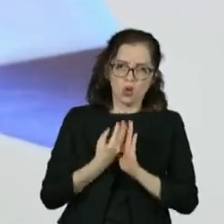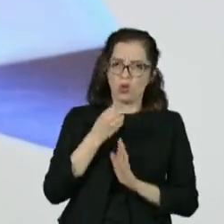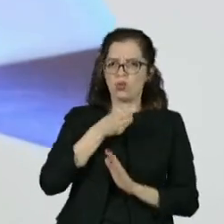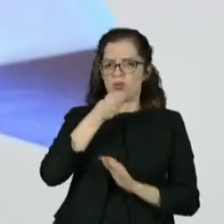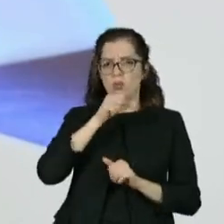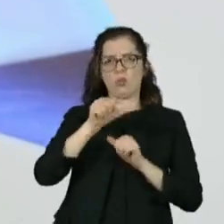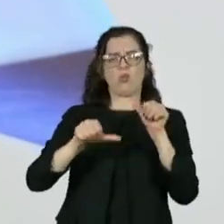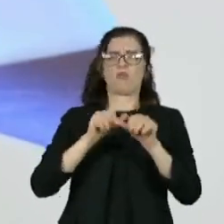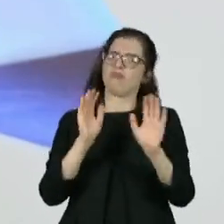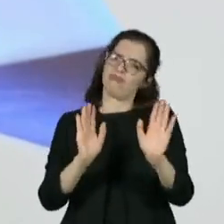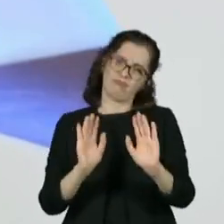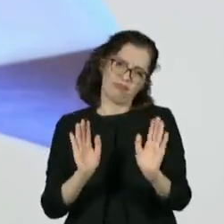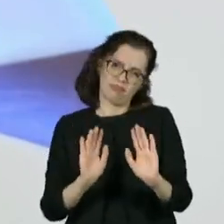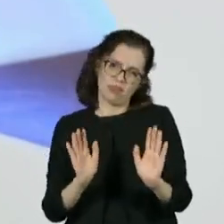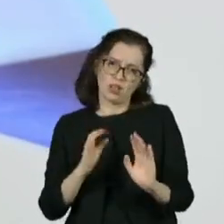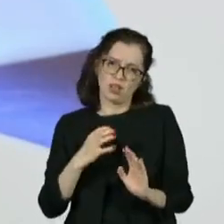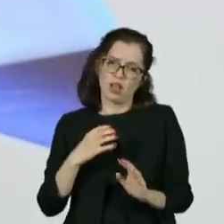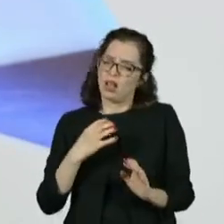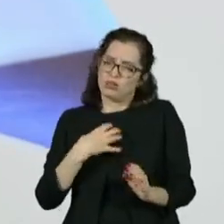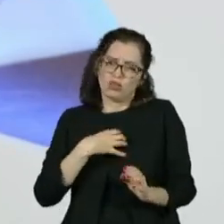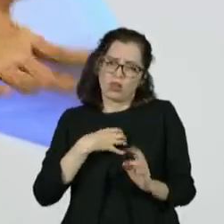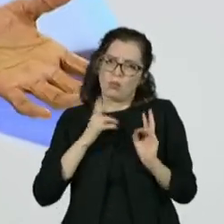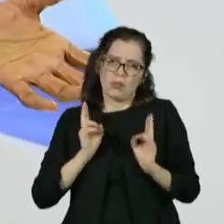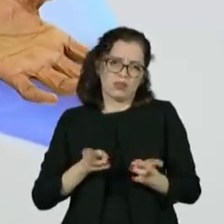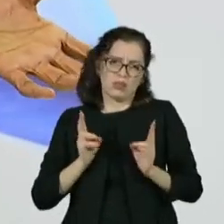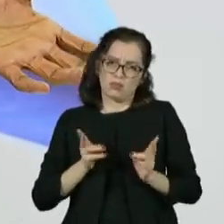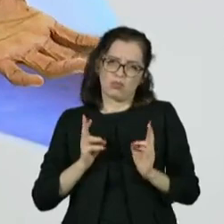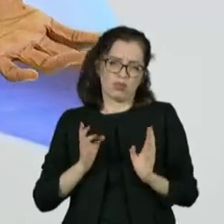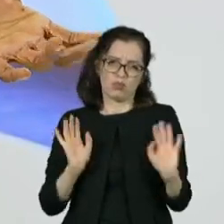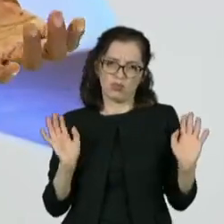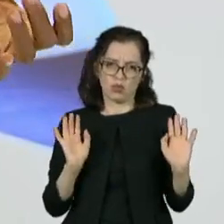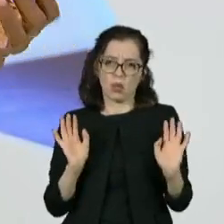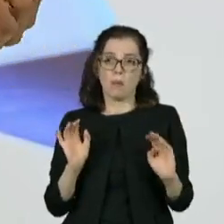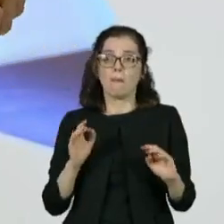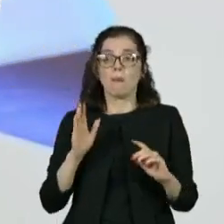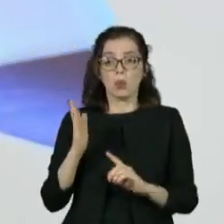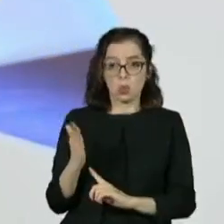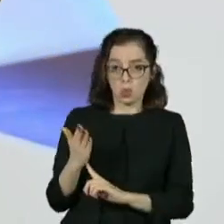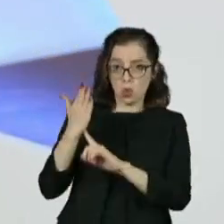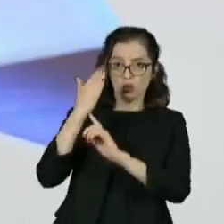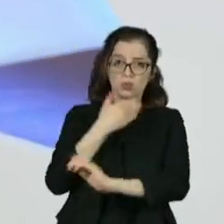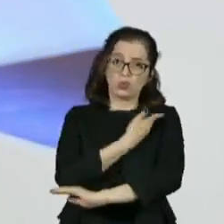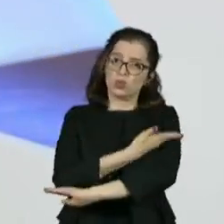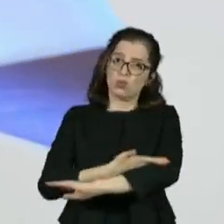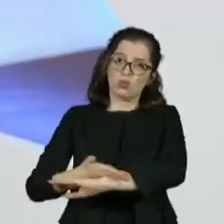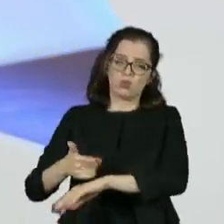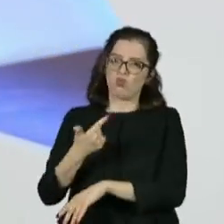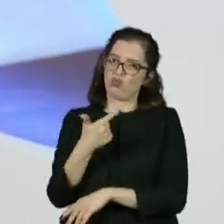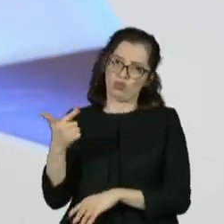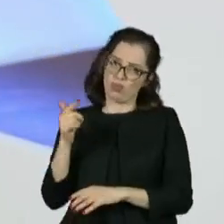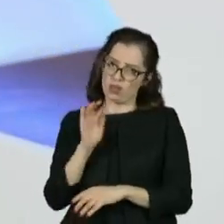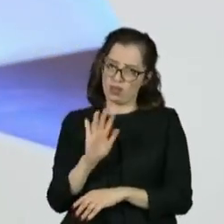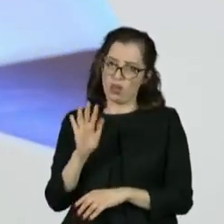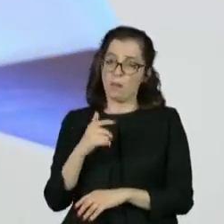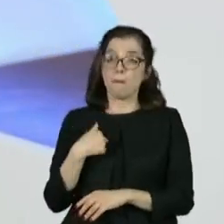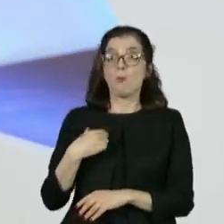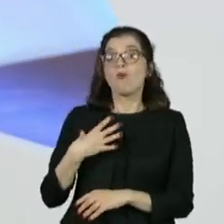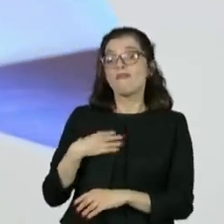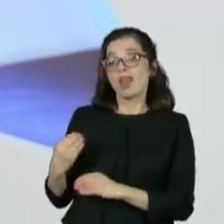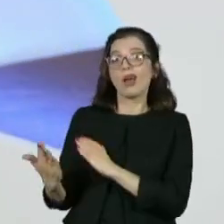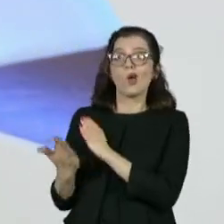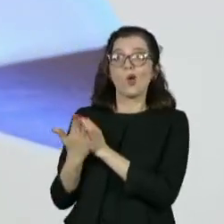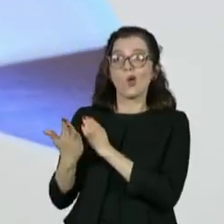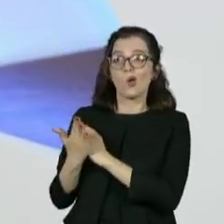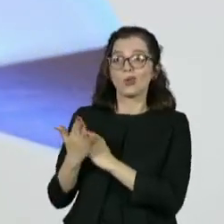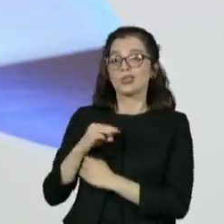Eu continuo fazendo igualzinho. Eu não sou muito tecnológica. Eu tenho a ajuda das minhas filhas, da minha filha, da